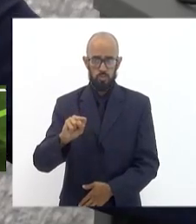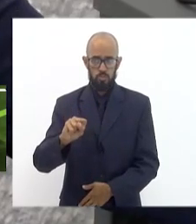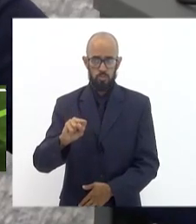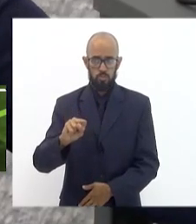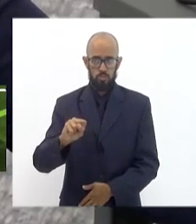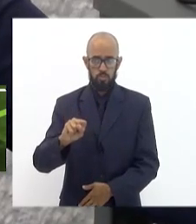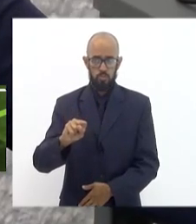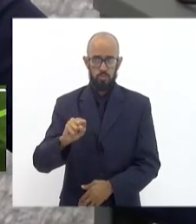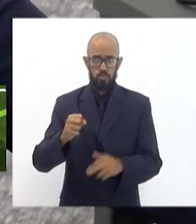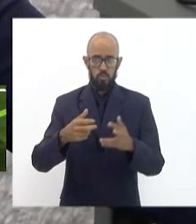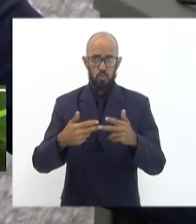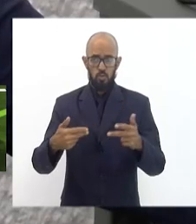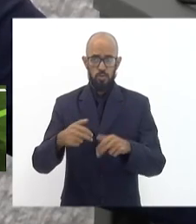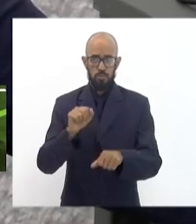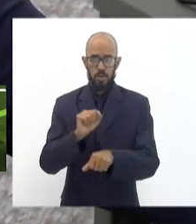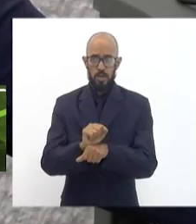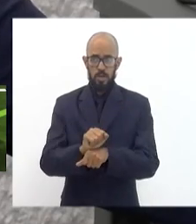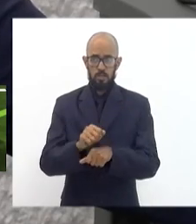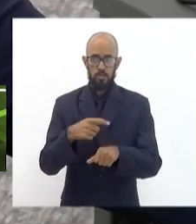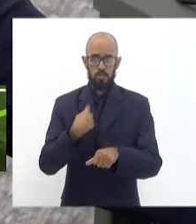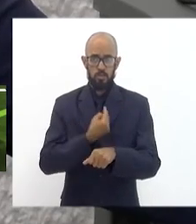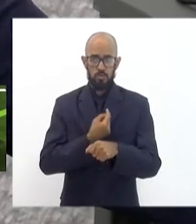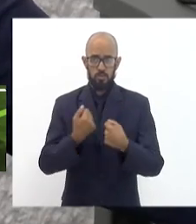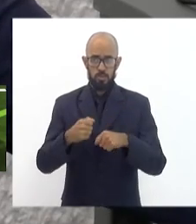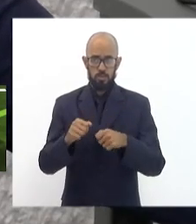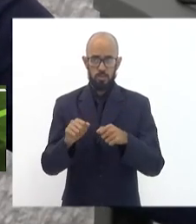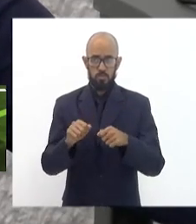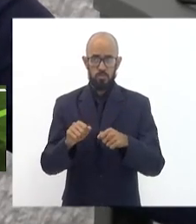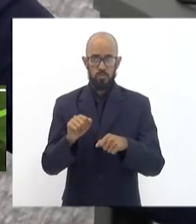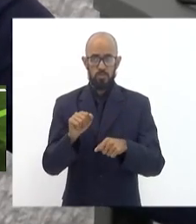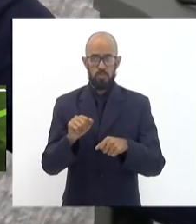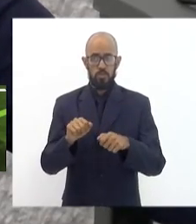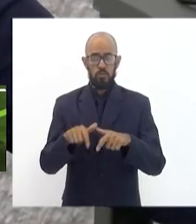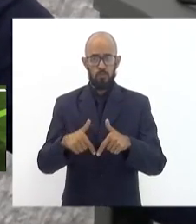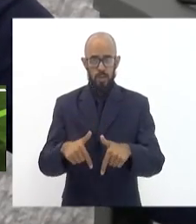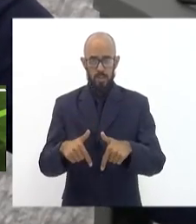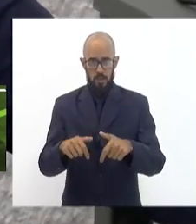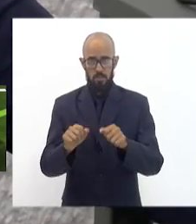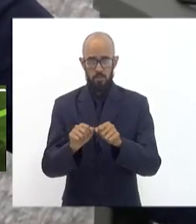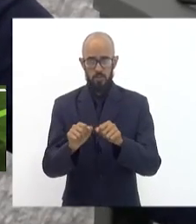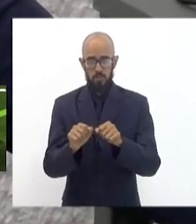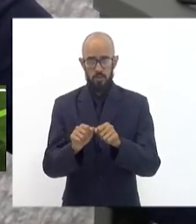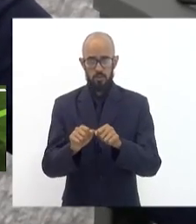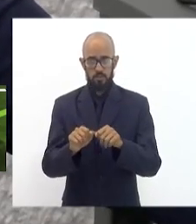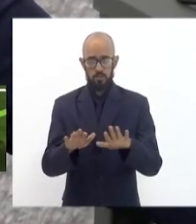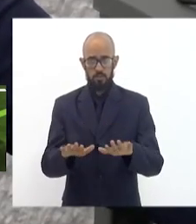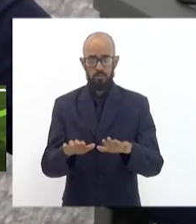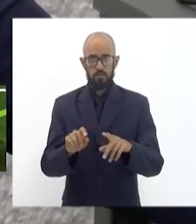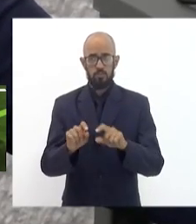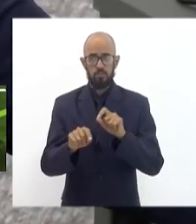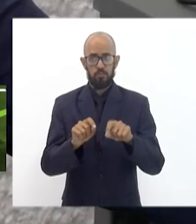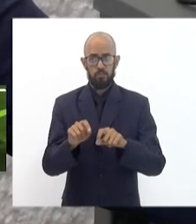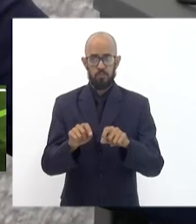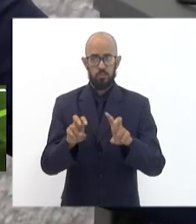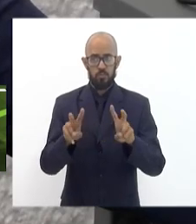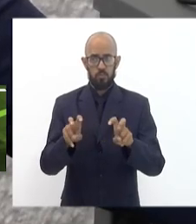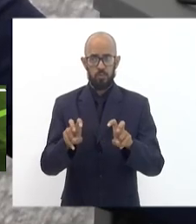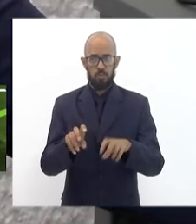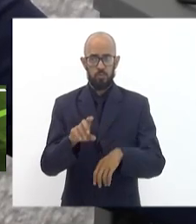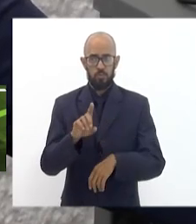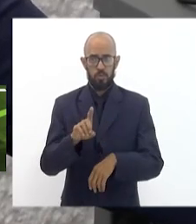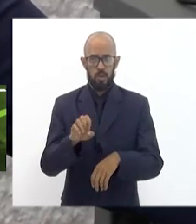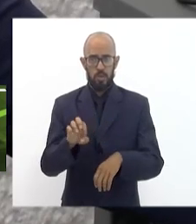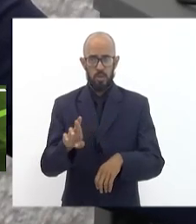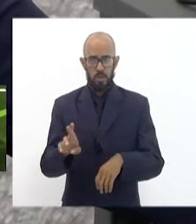são coisas paralisados Nós Temos que enfrentar para fazer agora é em relação à a questão do DER